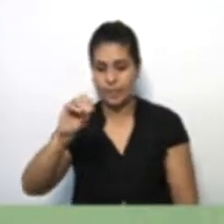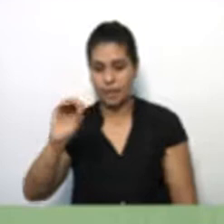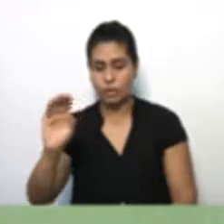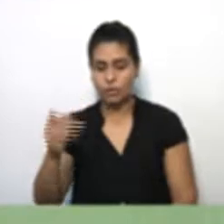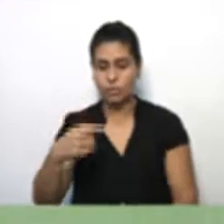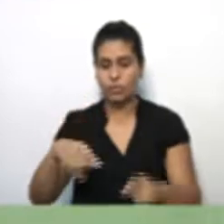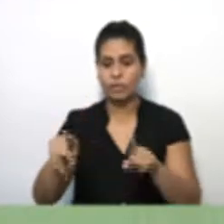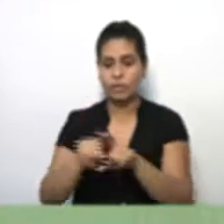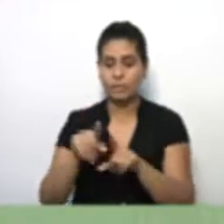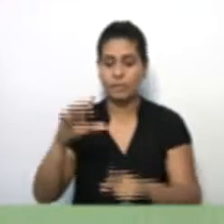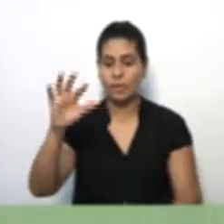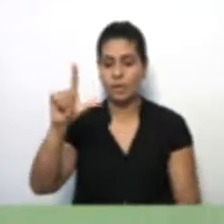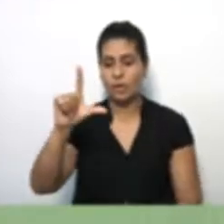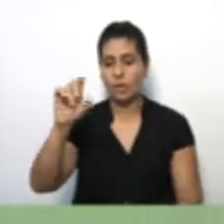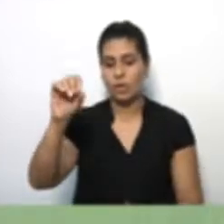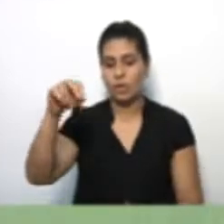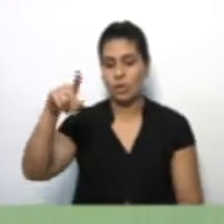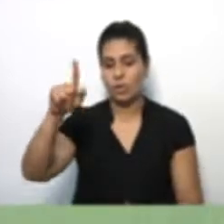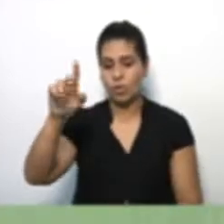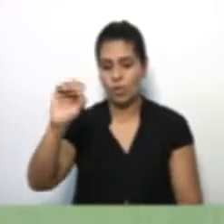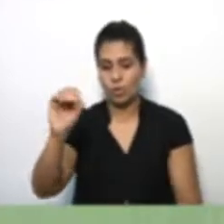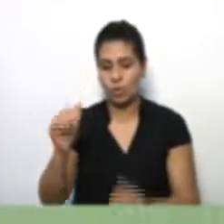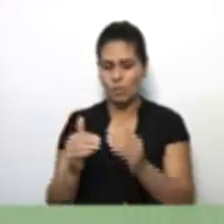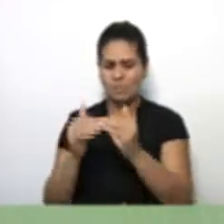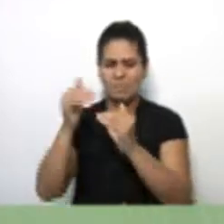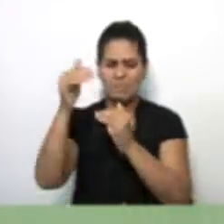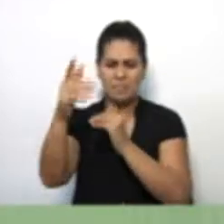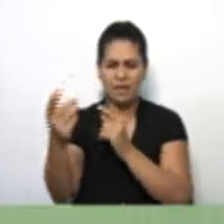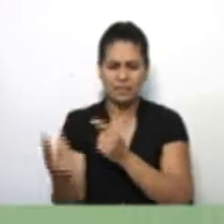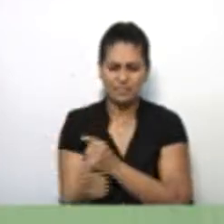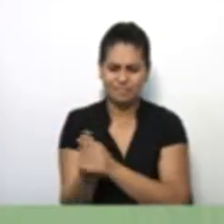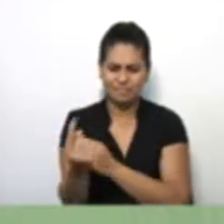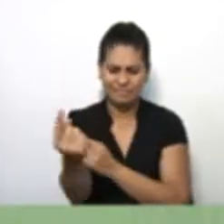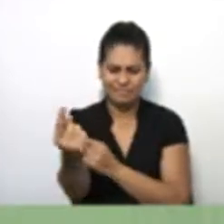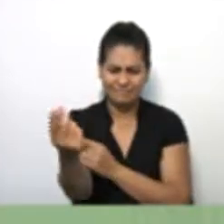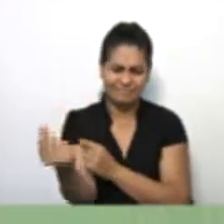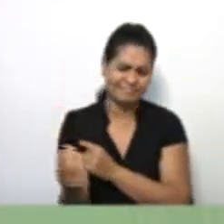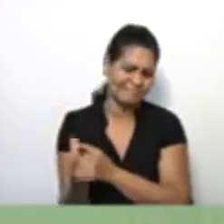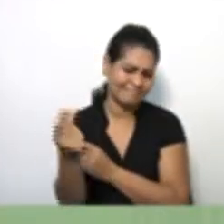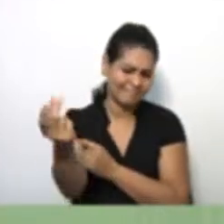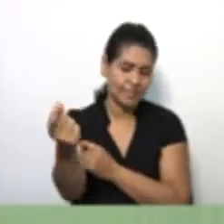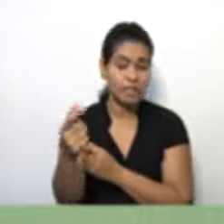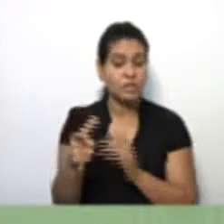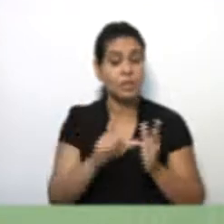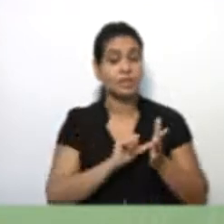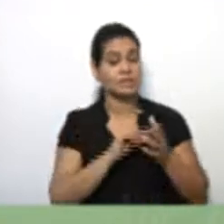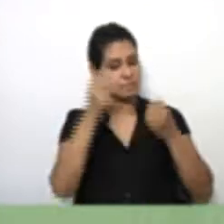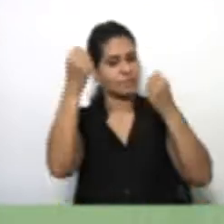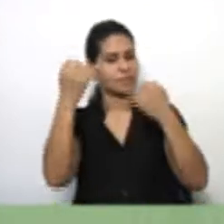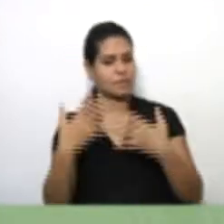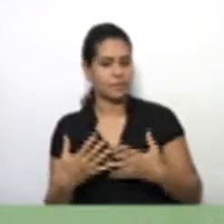né? E longo prazo, né? Nós vamos começar a trabalhar isso aí lá. Não vou te explicar agora, mas só te adiantando. Nós vamos também começar a fazer o